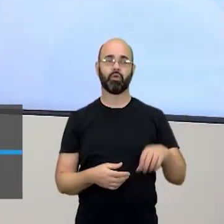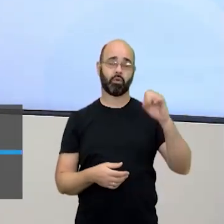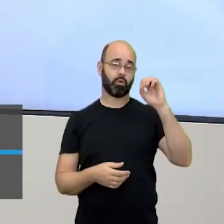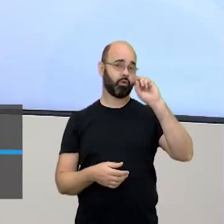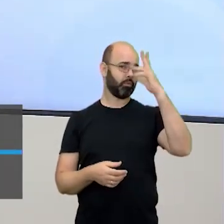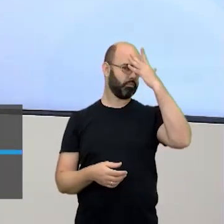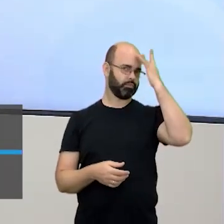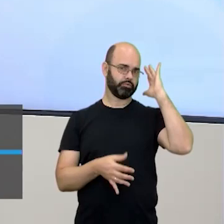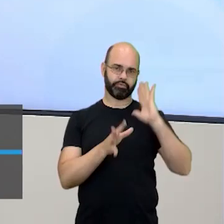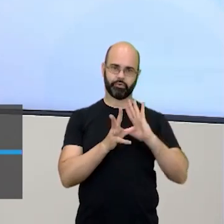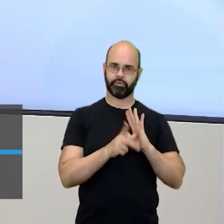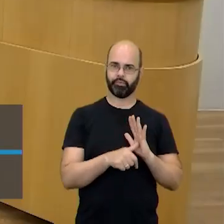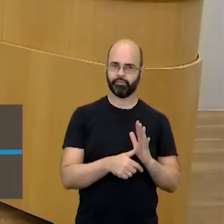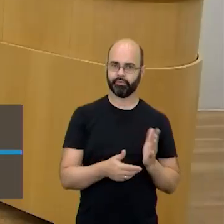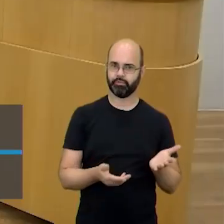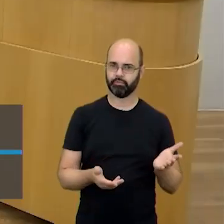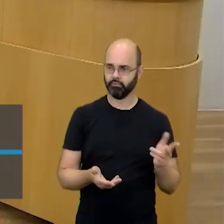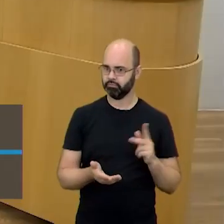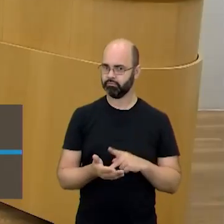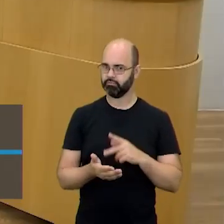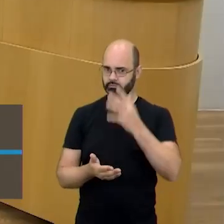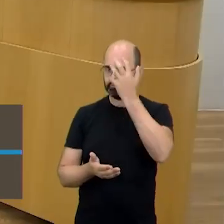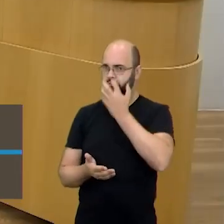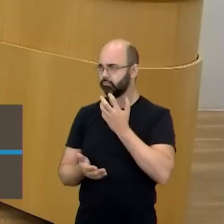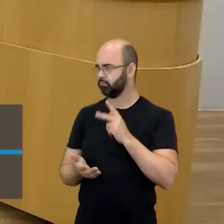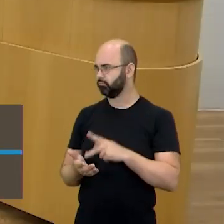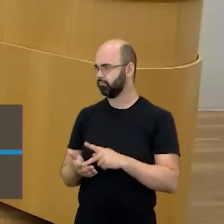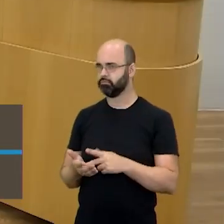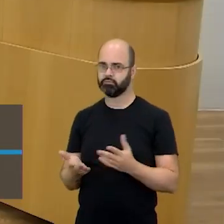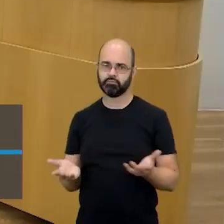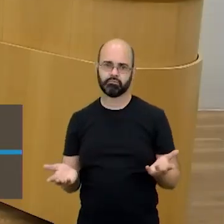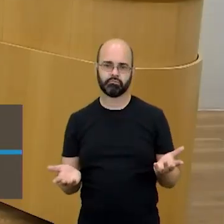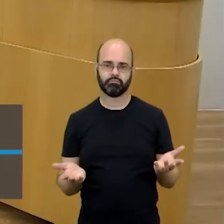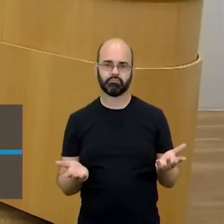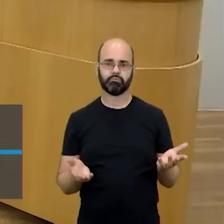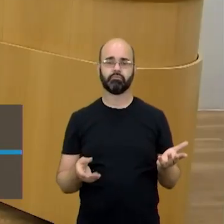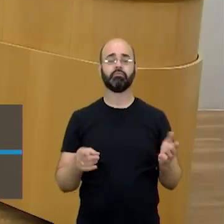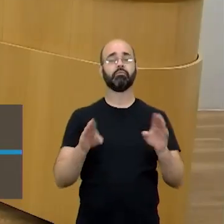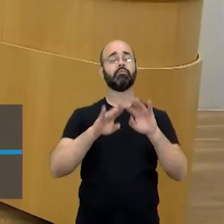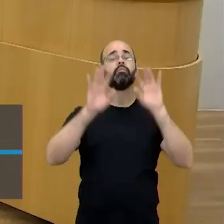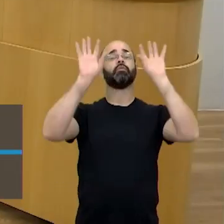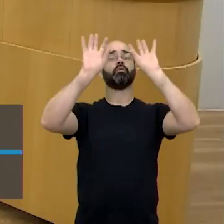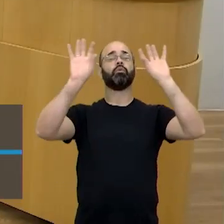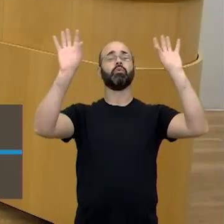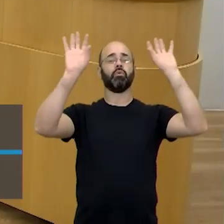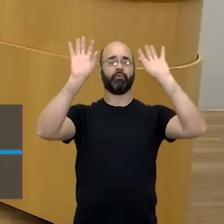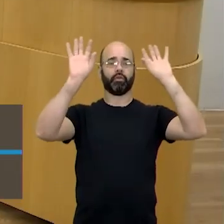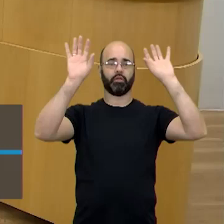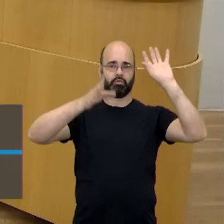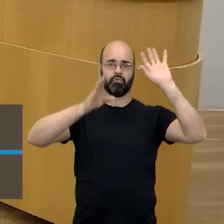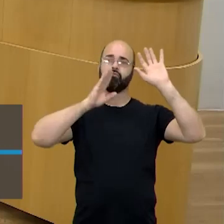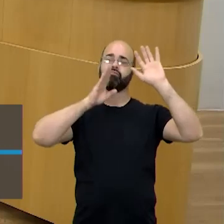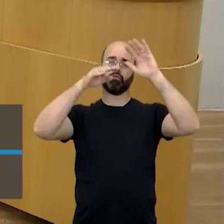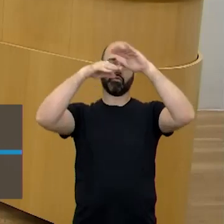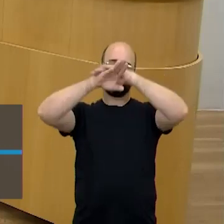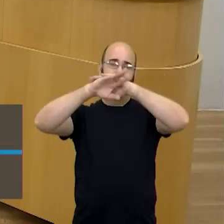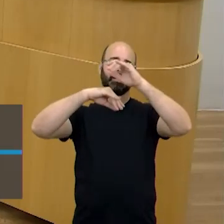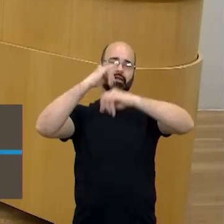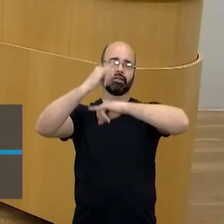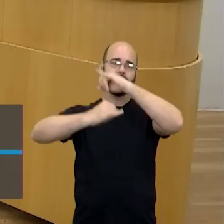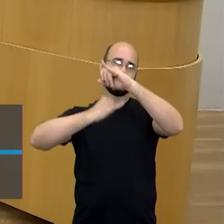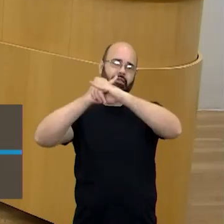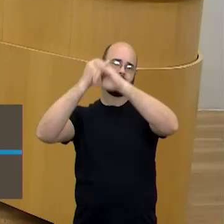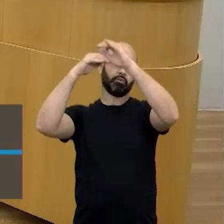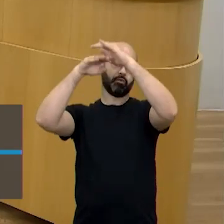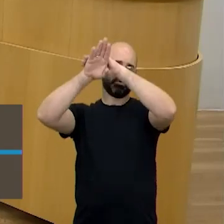roubar. Não, eu tô falando sério, porque mas eu já fui apesar que agora tem a disso. nuvem, né? A nuvem, ela ajuda, né, a você a organizar e tal. Mas tem muita gente que não